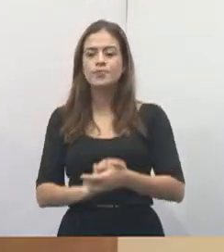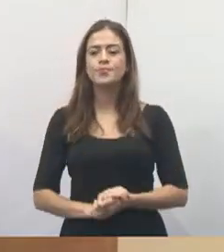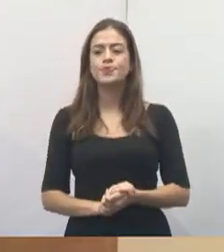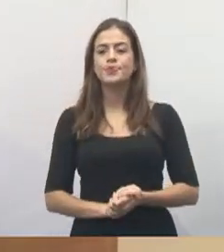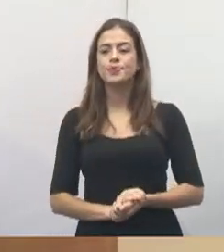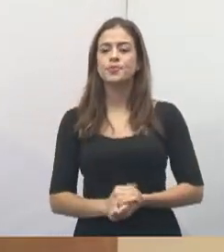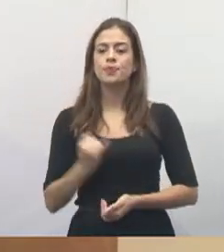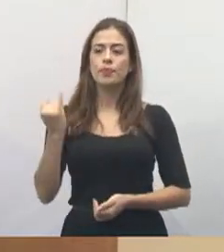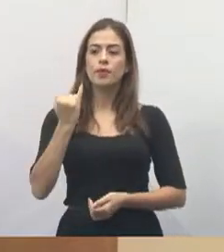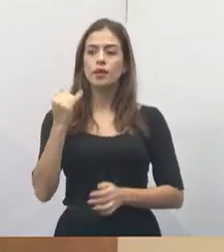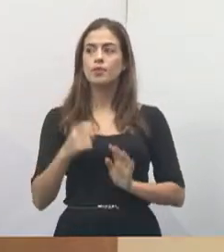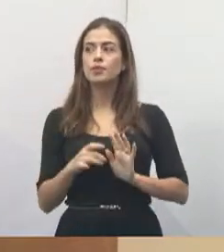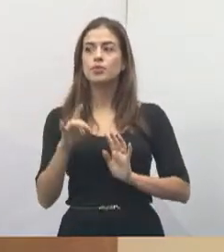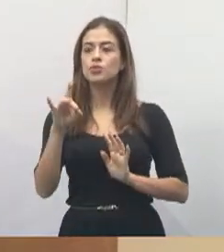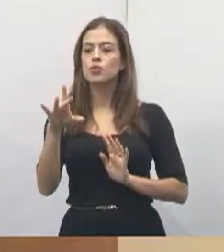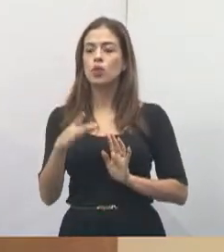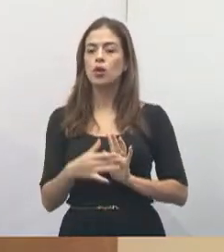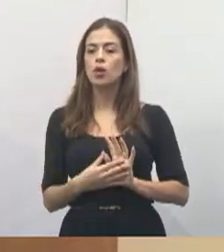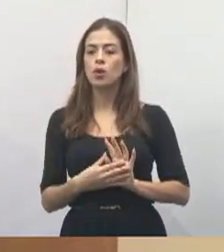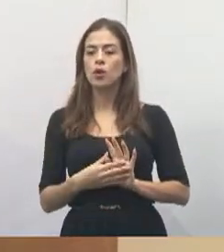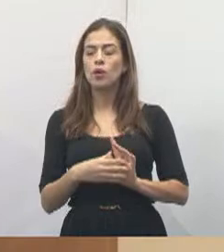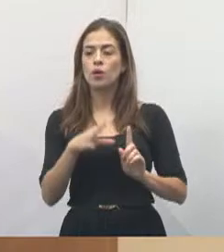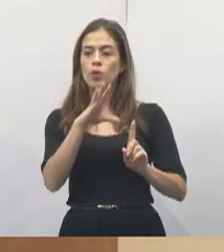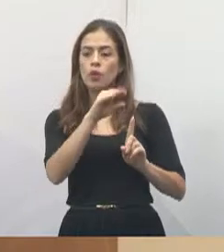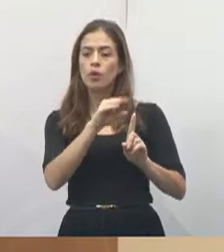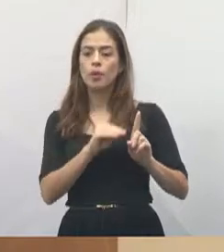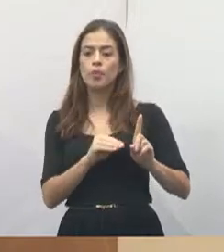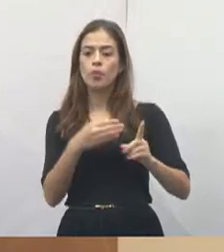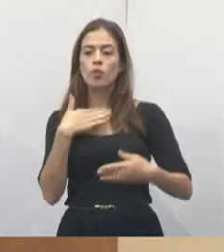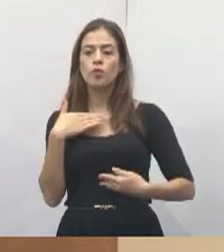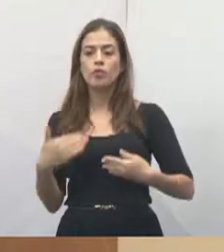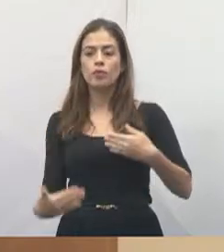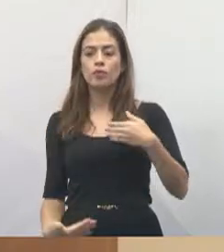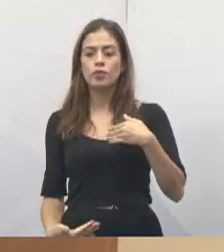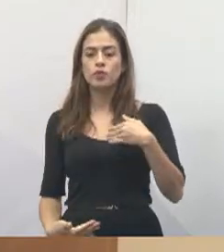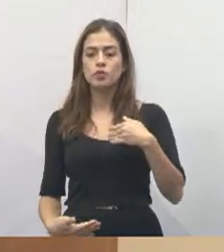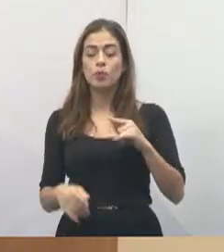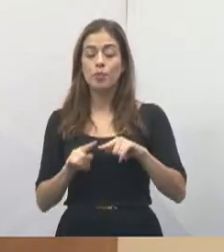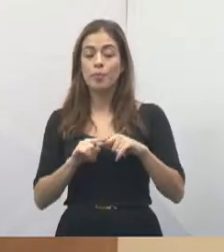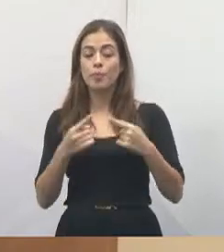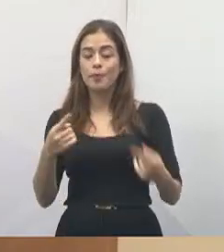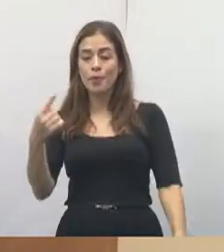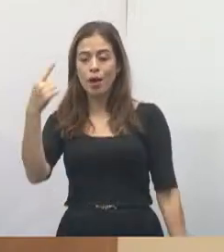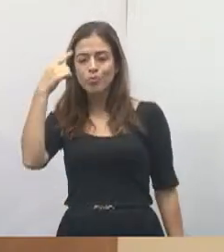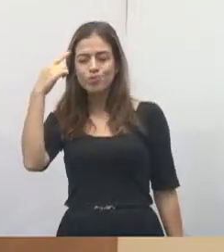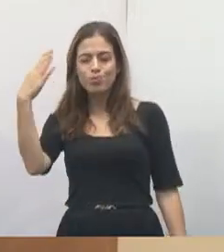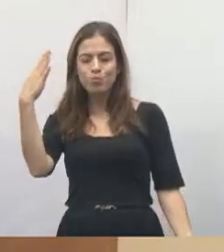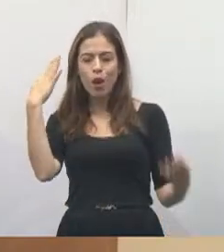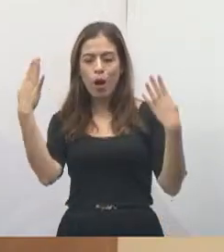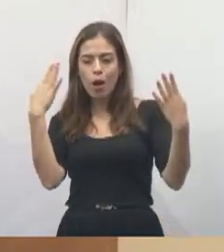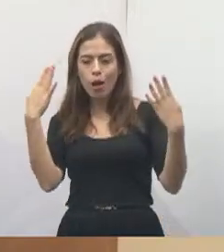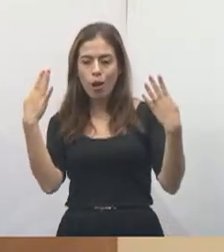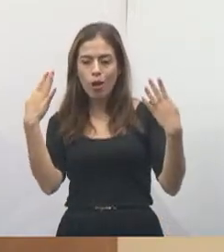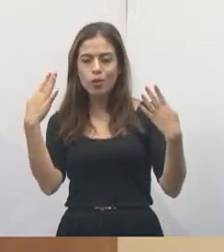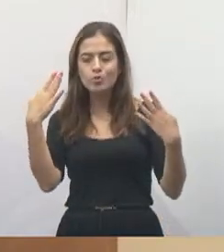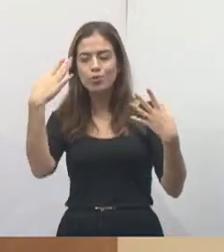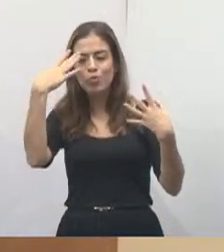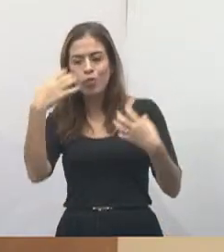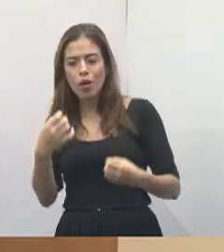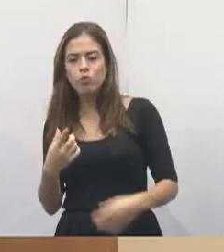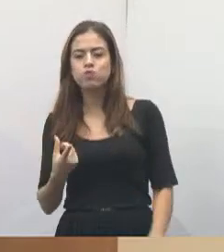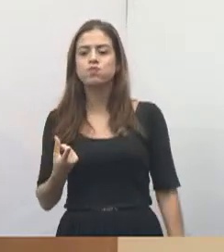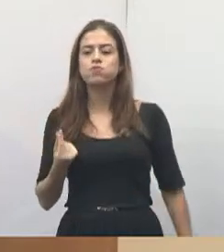pena frisar que não é só o abuso físico, mas é o psicológico, é o moral, é